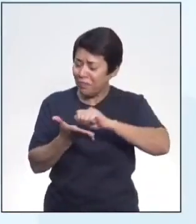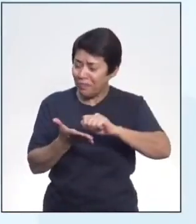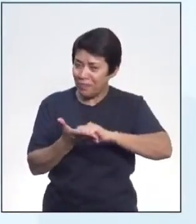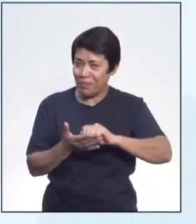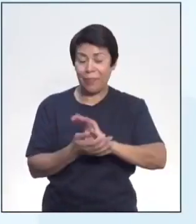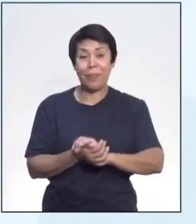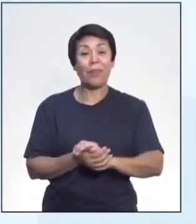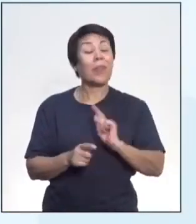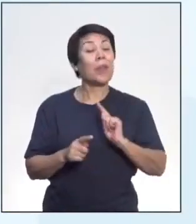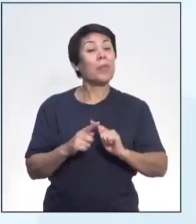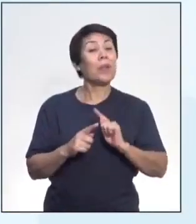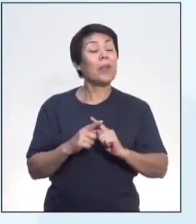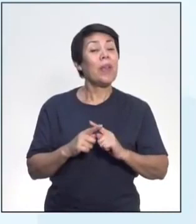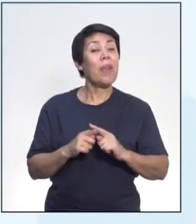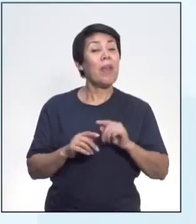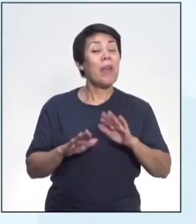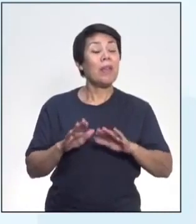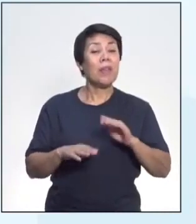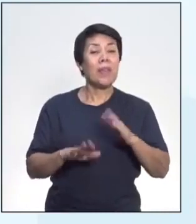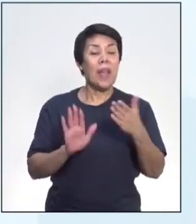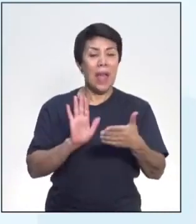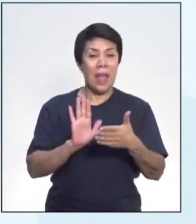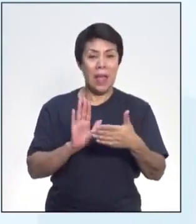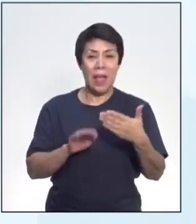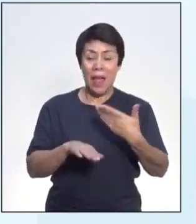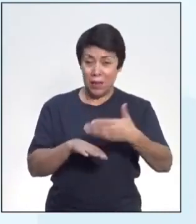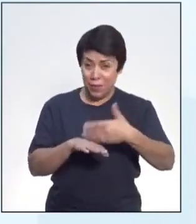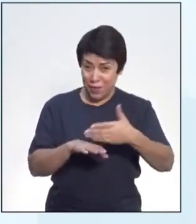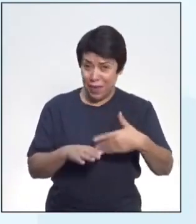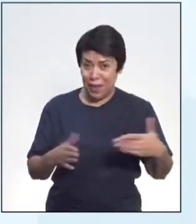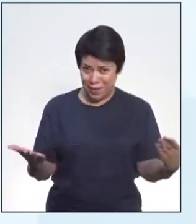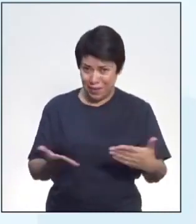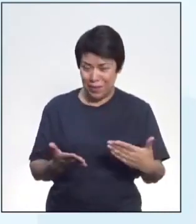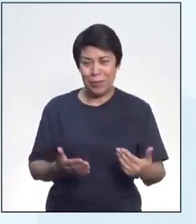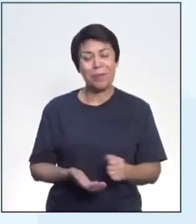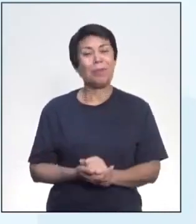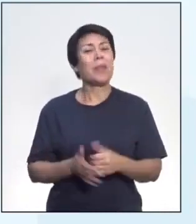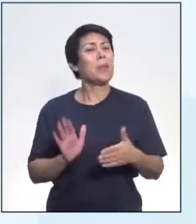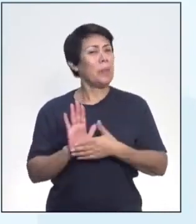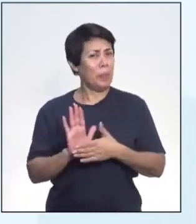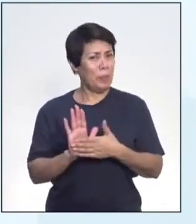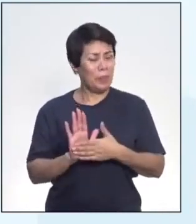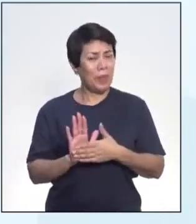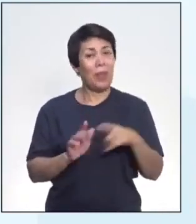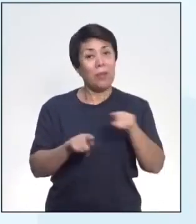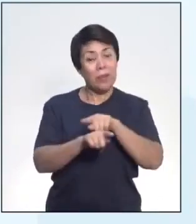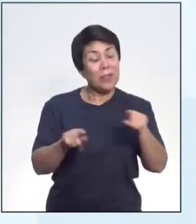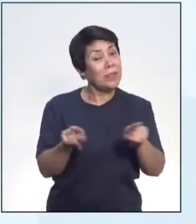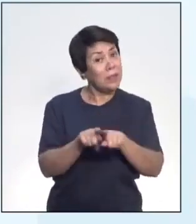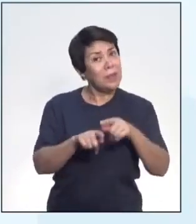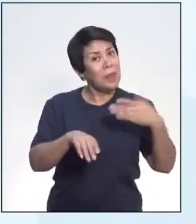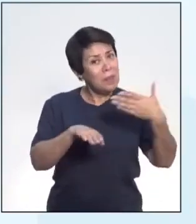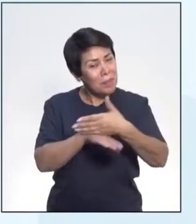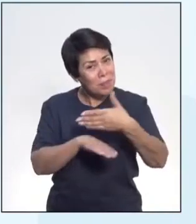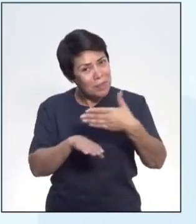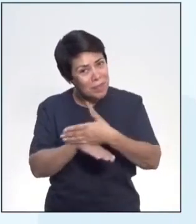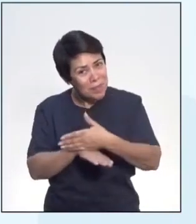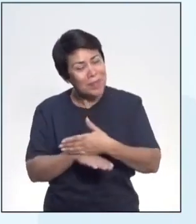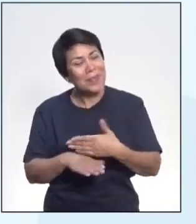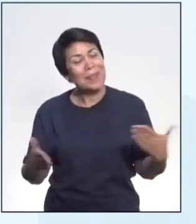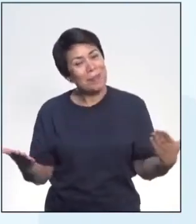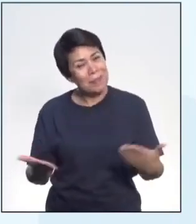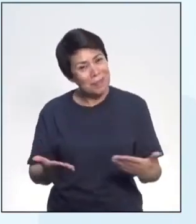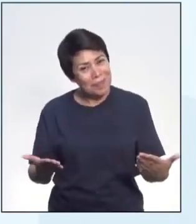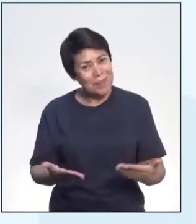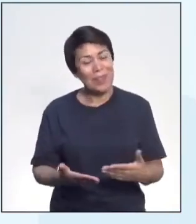dúvidas, para realizar as atividades que serão propostas ao longo dessa aula, que vocês participem ativamente da nossa